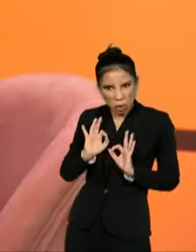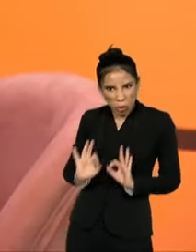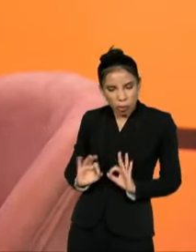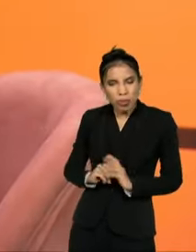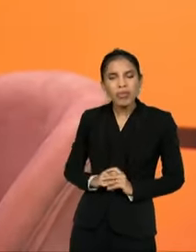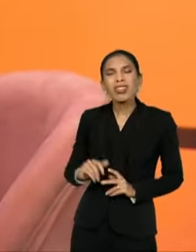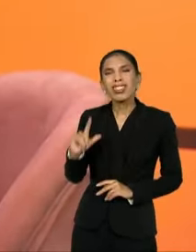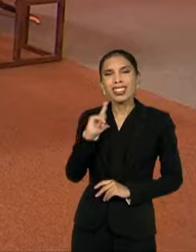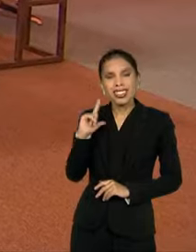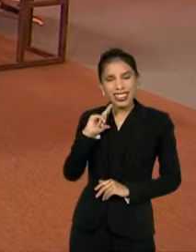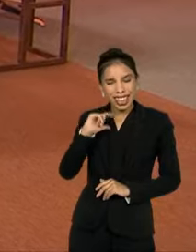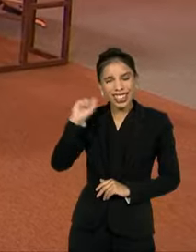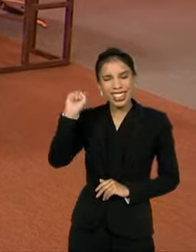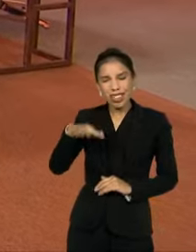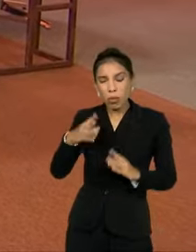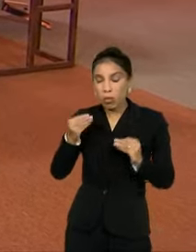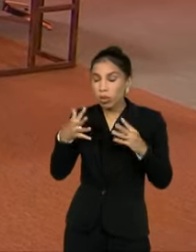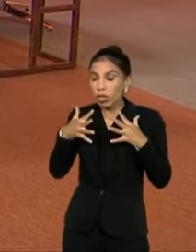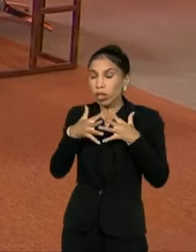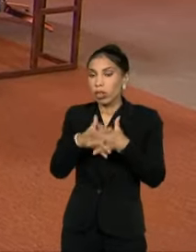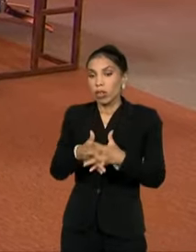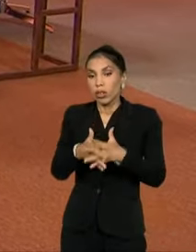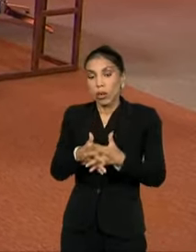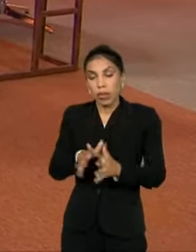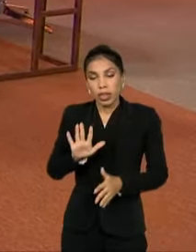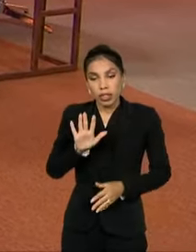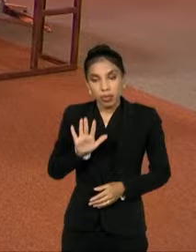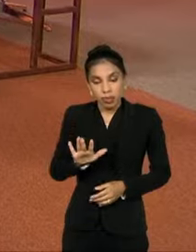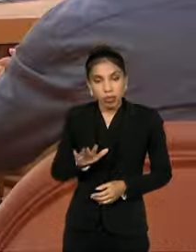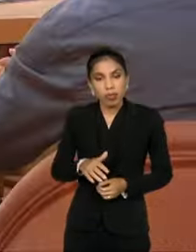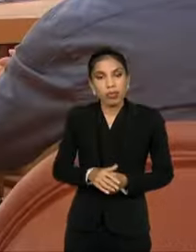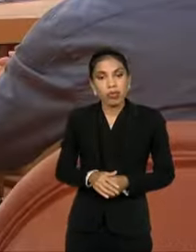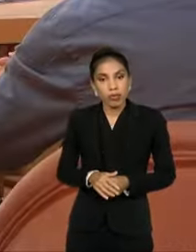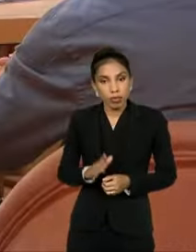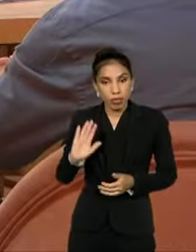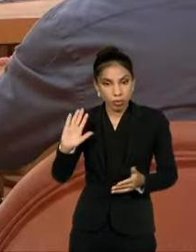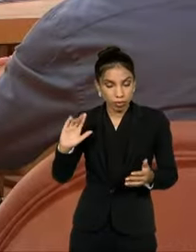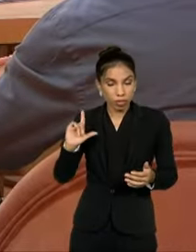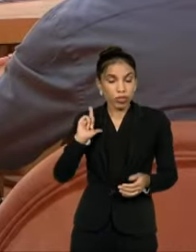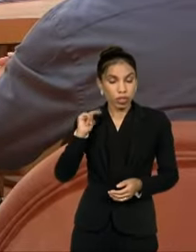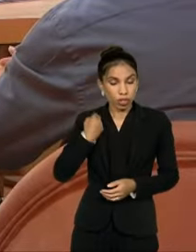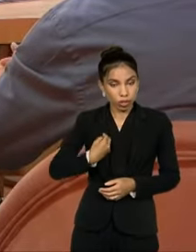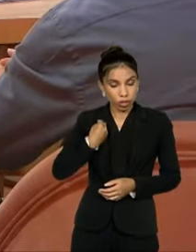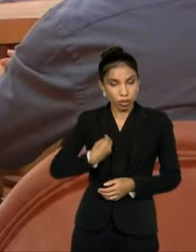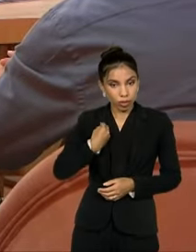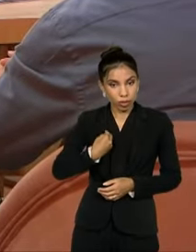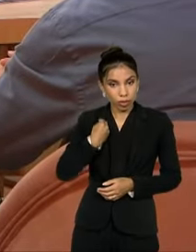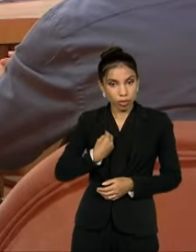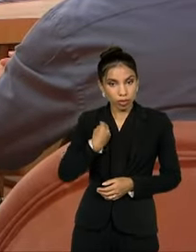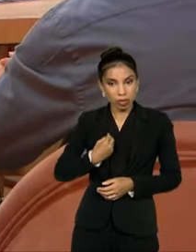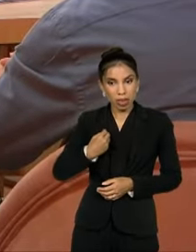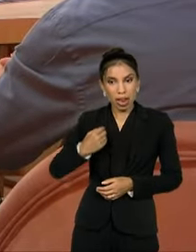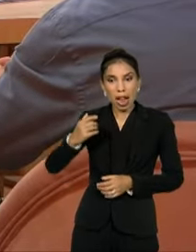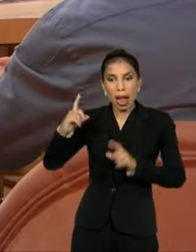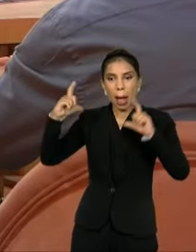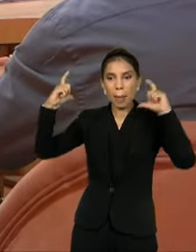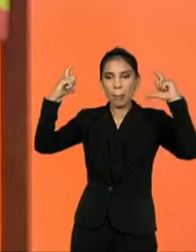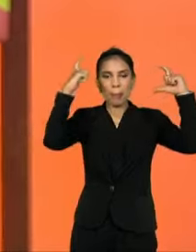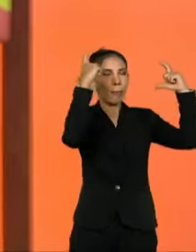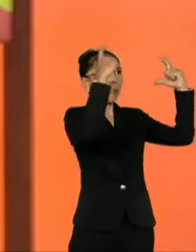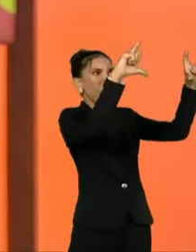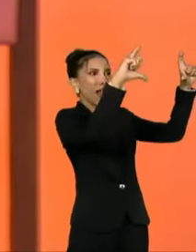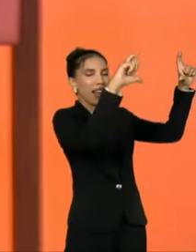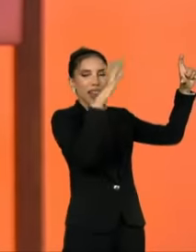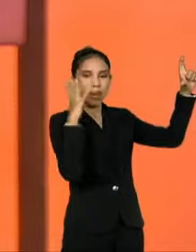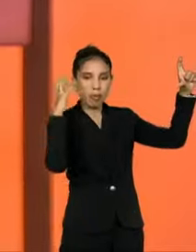Tem, Milton. Isso é muito complexo, né? Assim, desse episódio ali do rasgar a placa da Marielle, porque é isso,